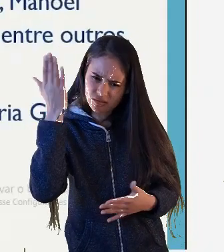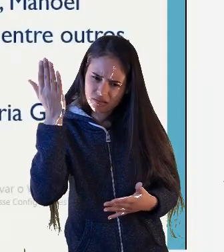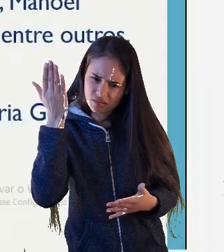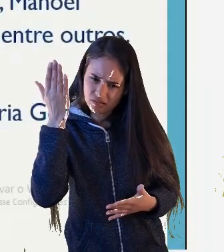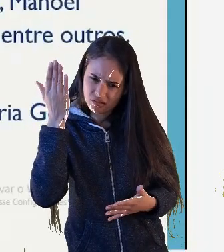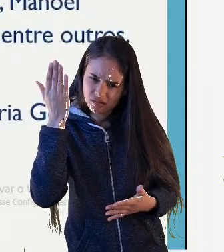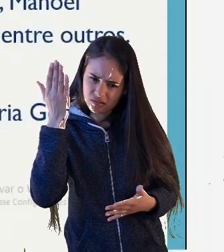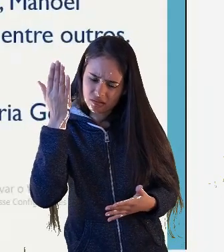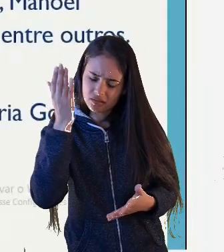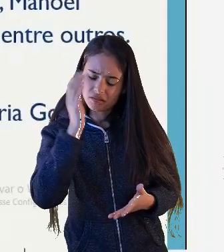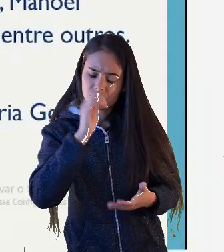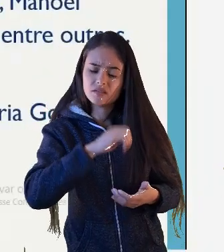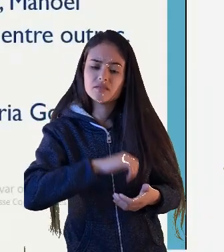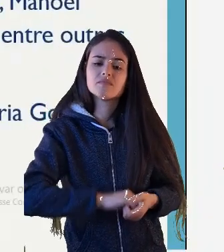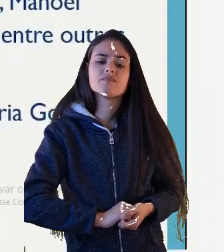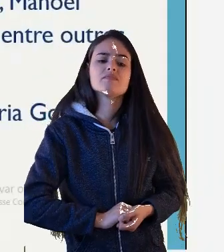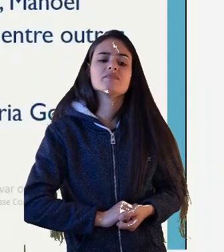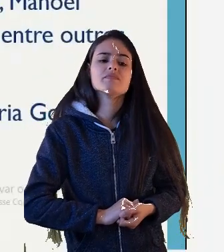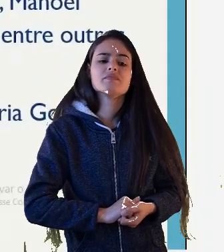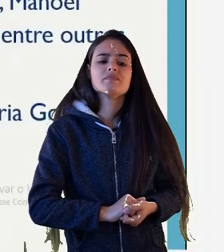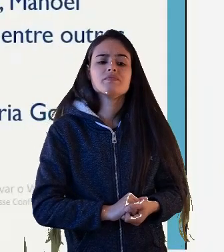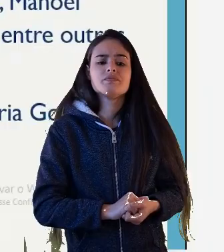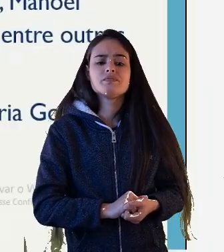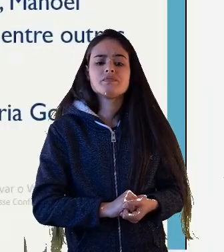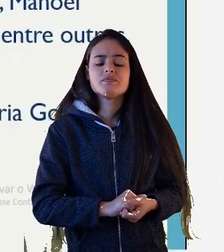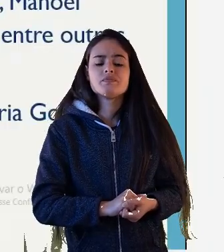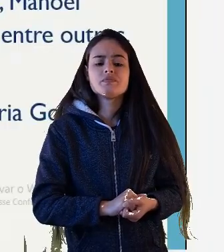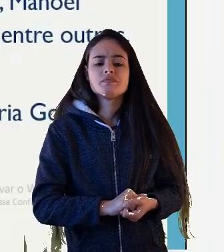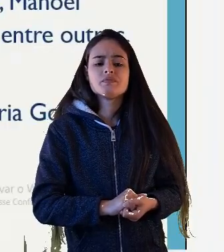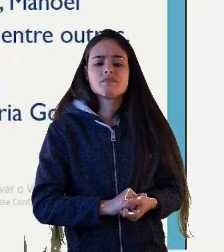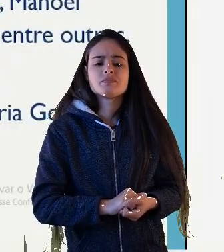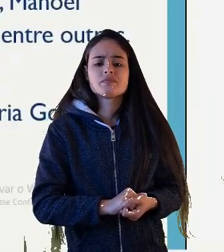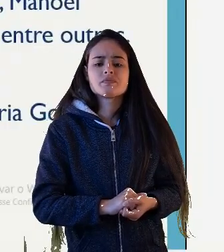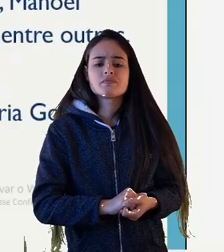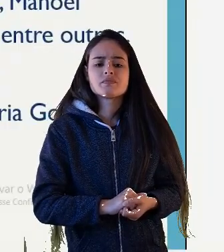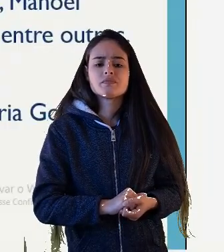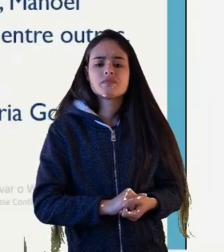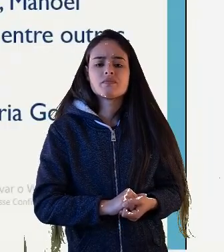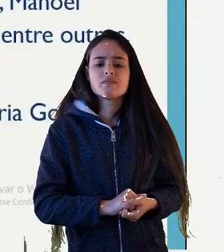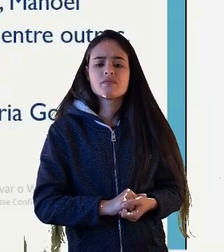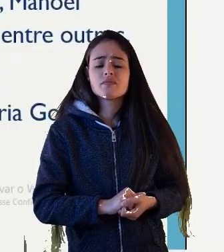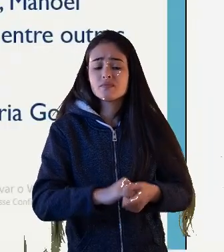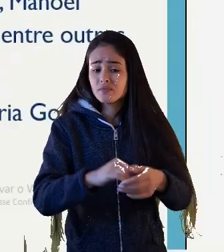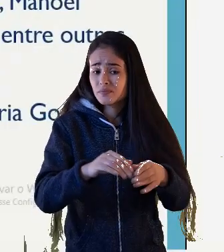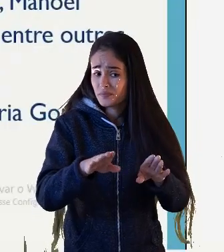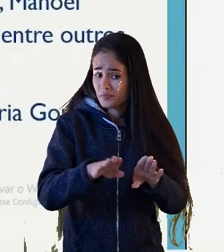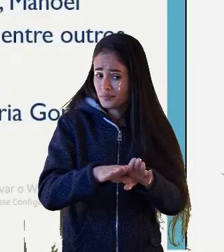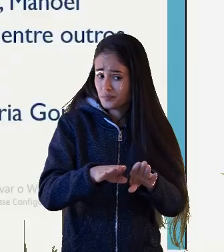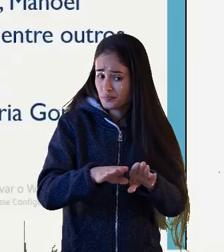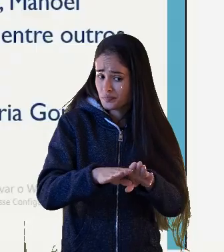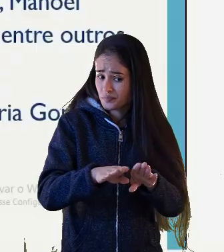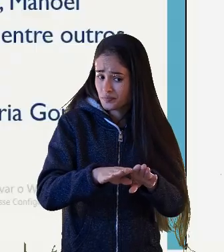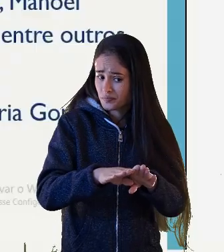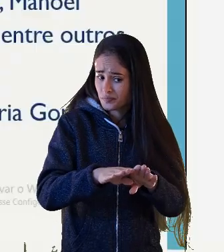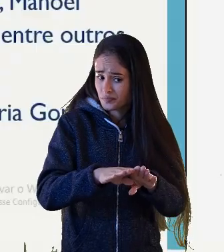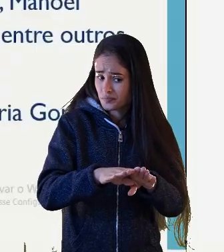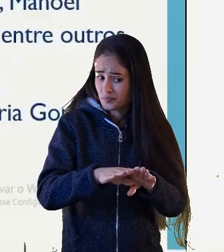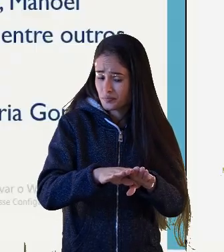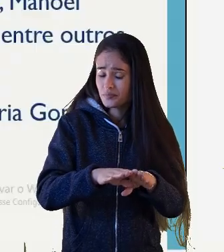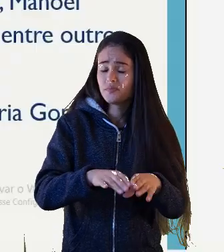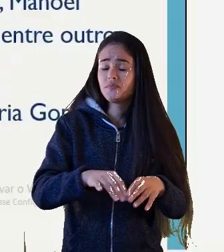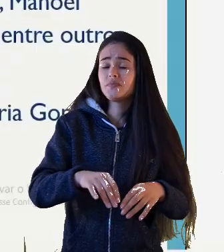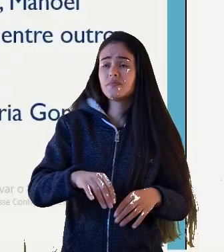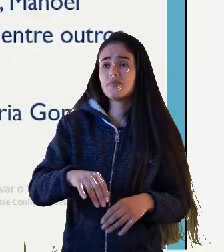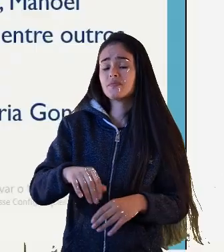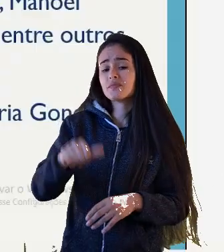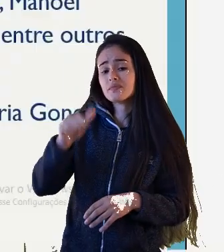Ele nasce livre e ele é vendido pelo próprio pai. Então a mãe se perde, ele perde da mãe, porque o pai vende, claro, escondido da mãe, né, da mãe